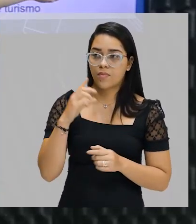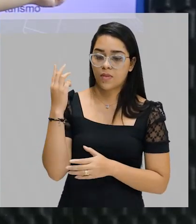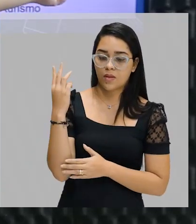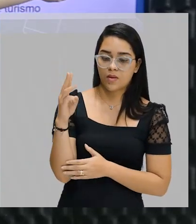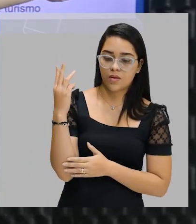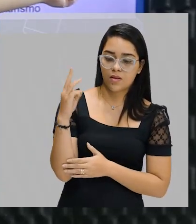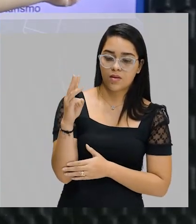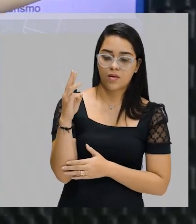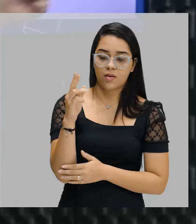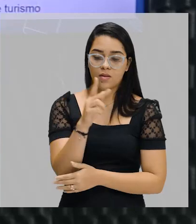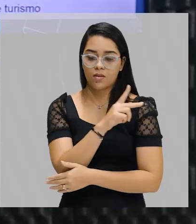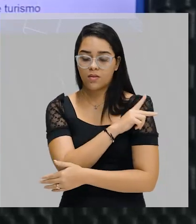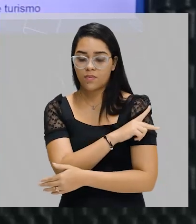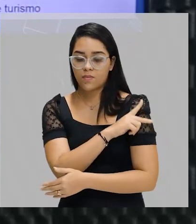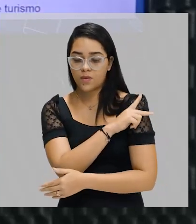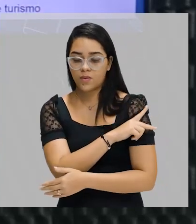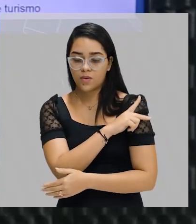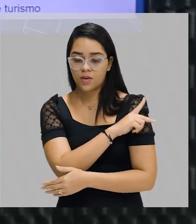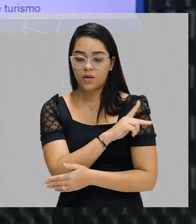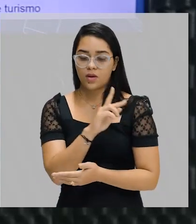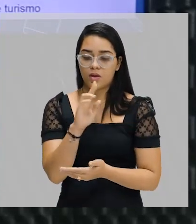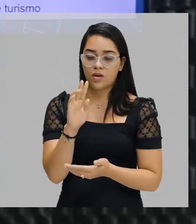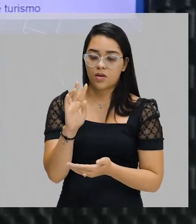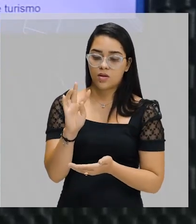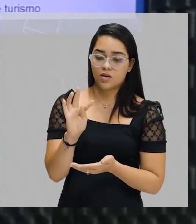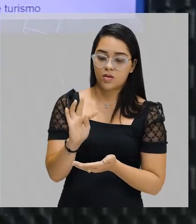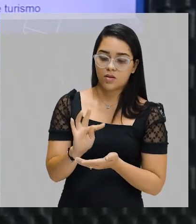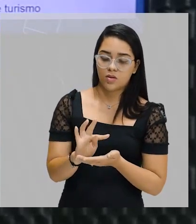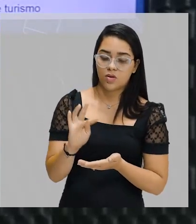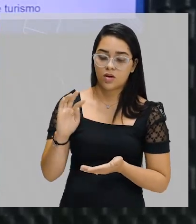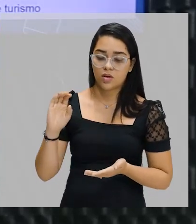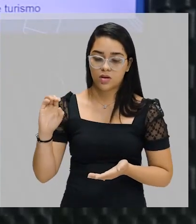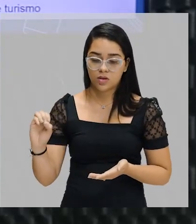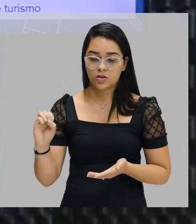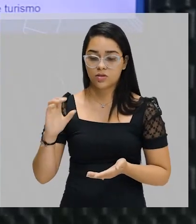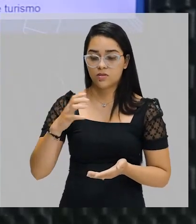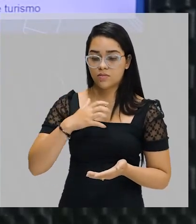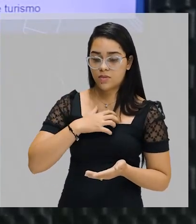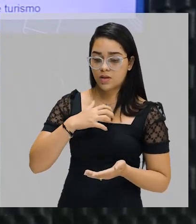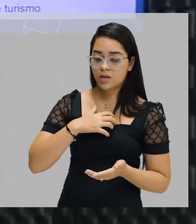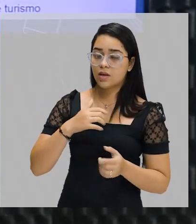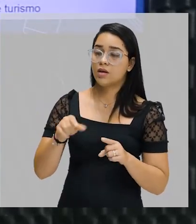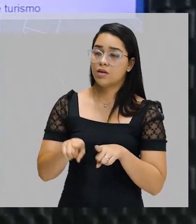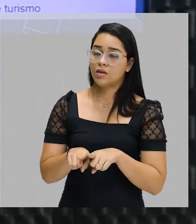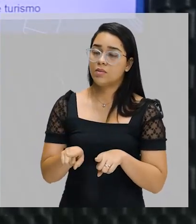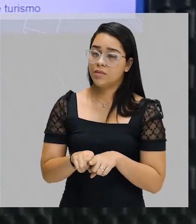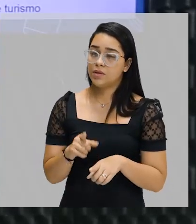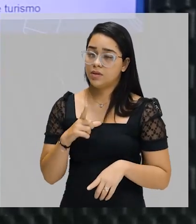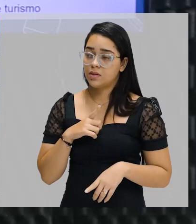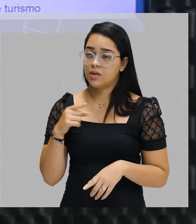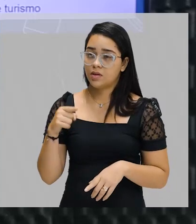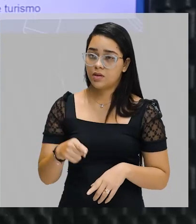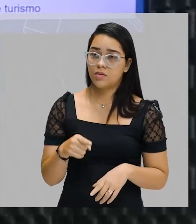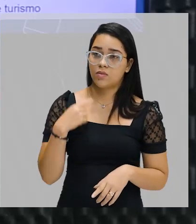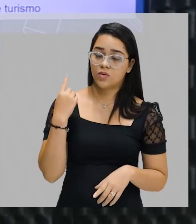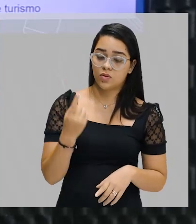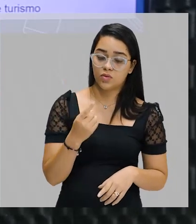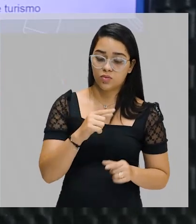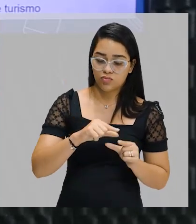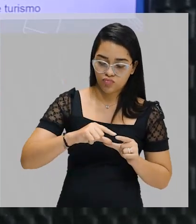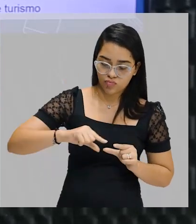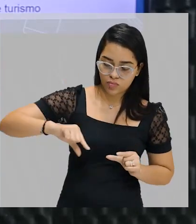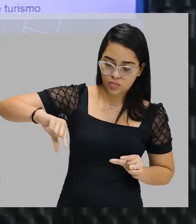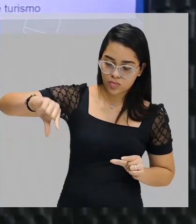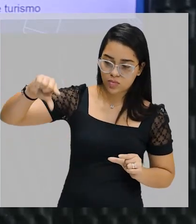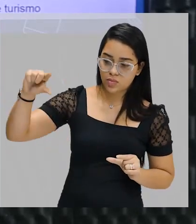Maranhão, Piauí, Tocantins e Bahia, tá certo? Eles exportam grãos principalmente de soja, tá certo? Aqui pelo nosso litoral